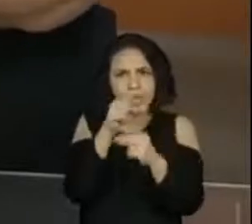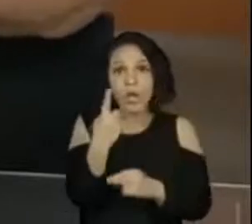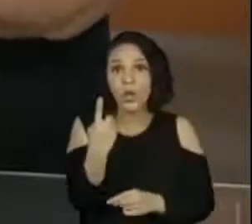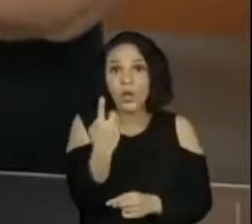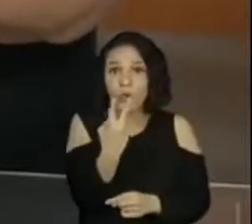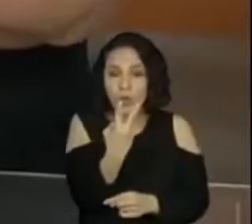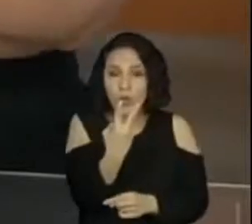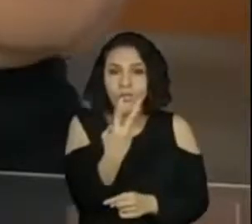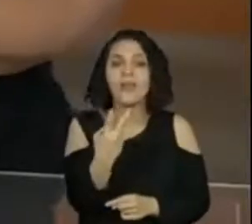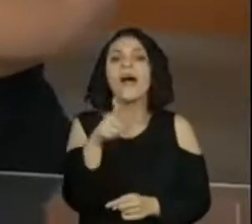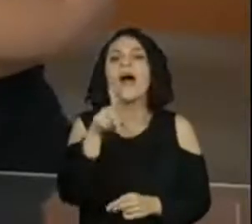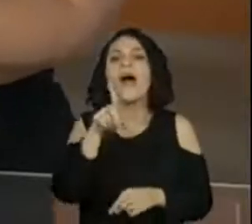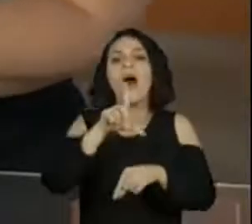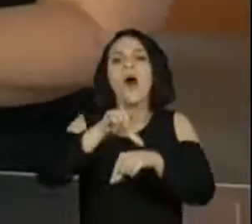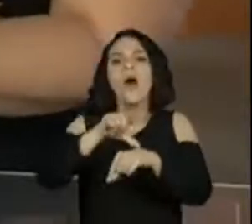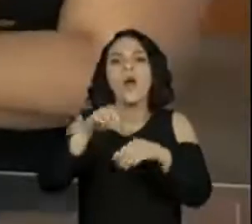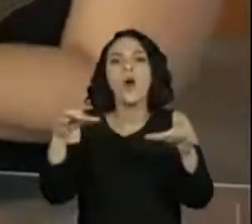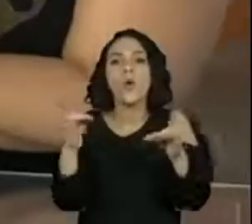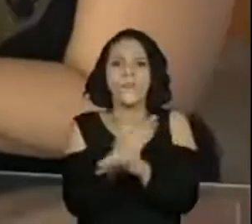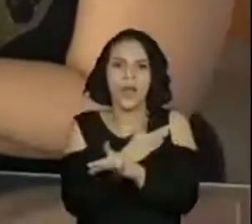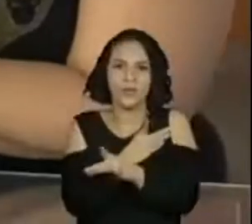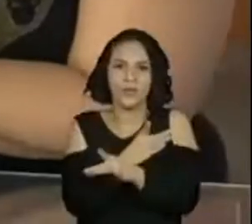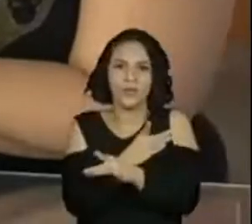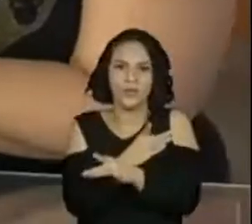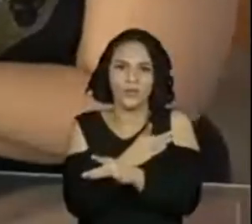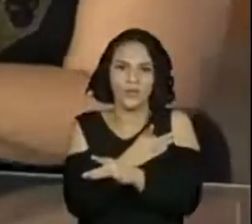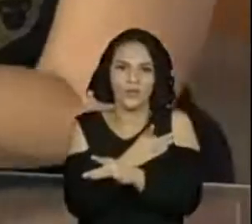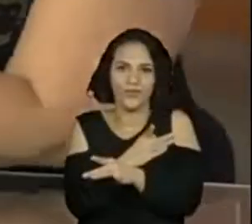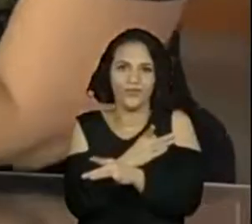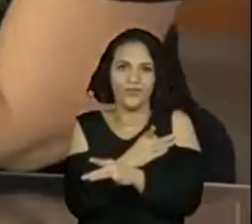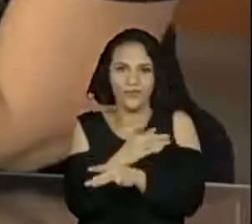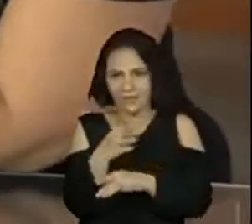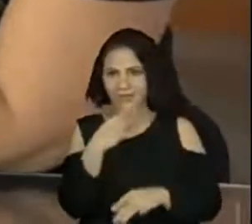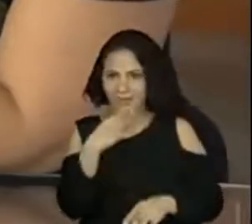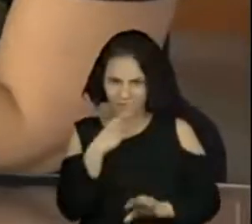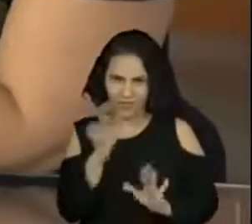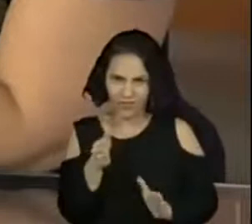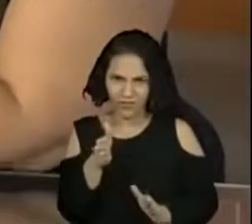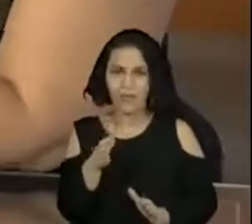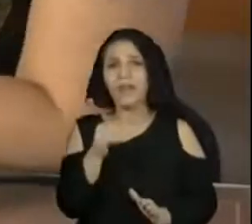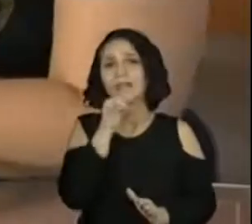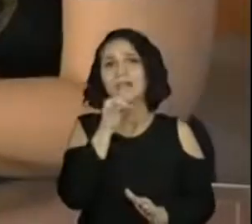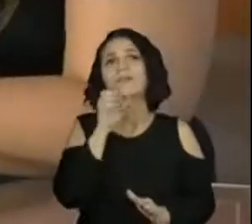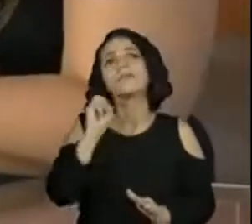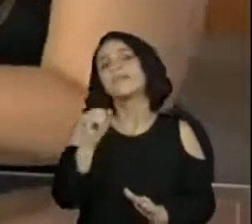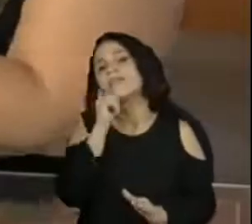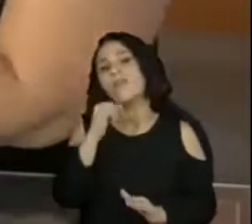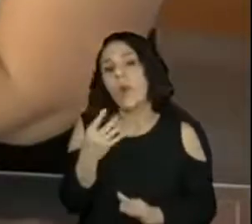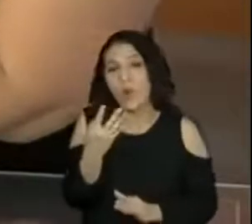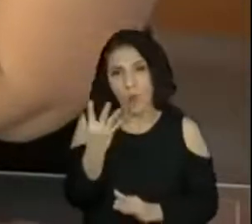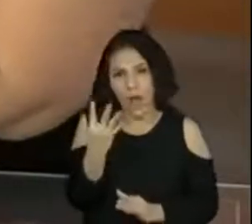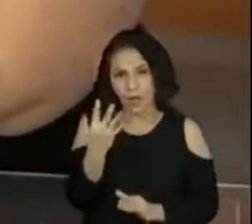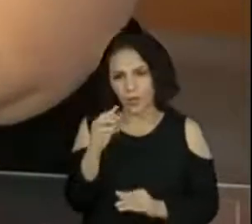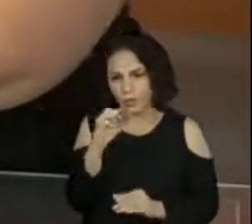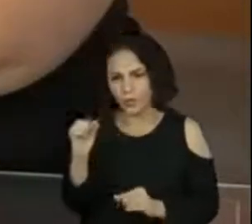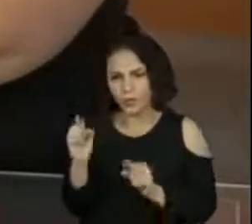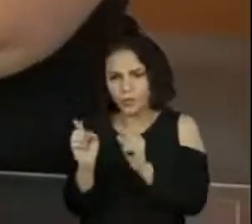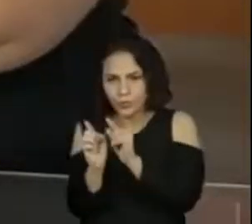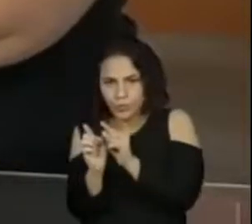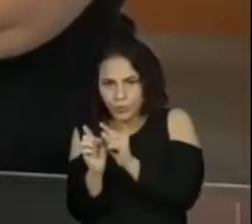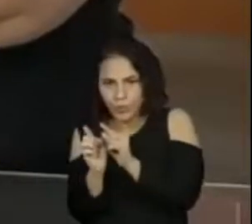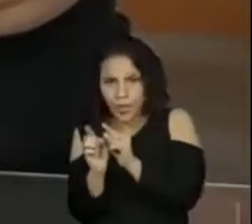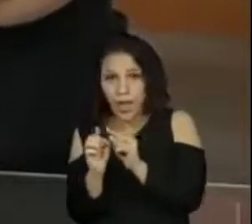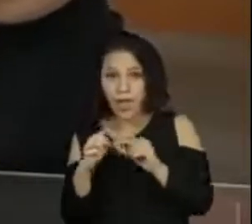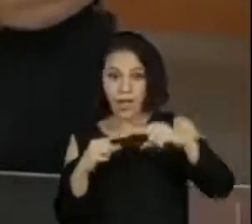a hora cheia, certo? Vocês sabem muito bem. Então, se o ponteiro pequeno está apontando para o 4 e o